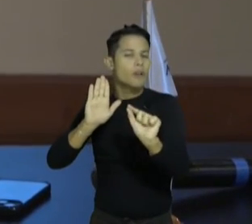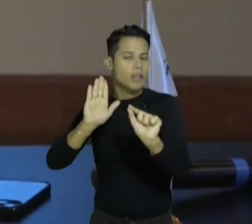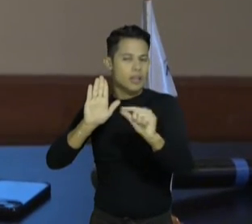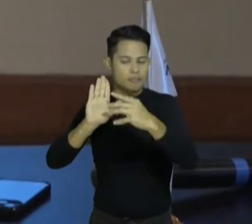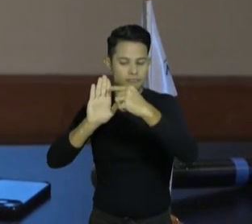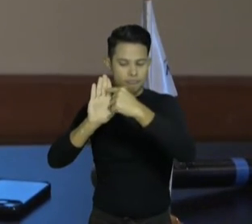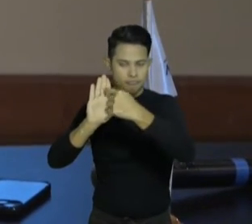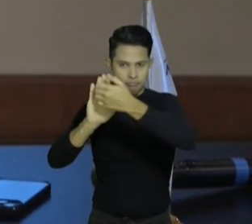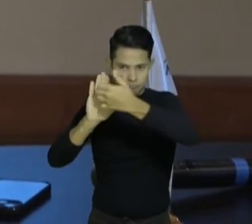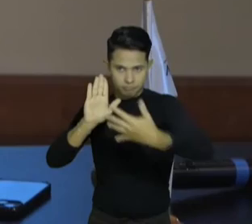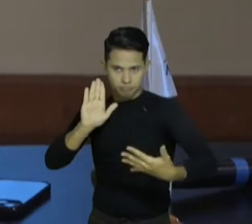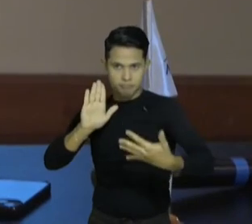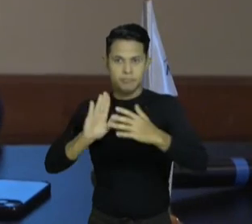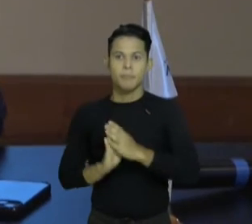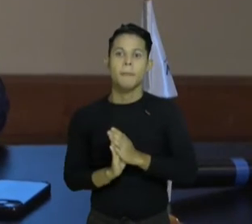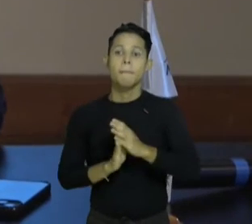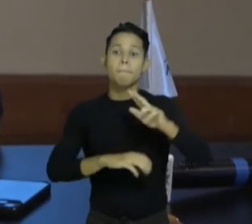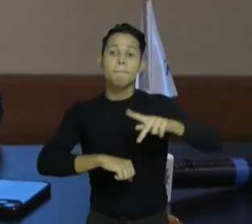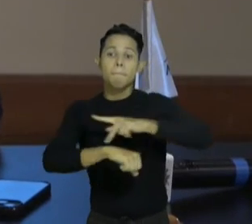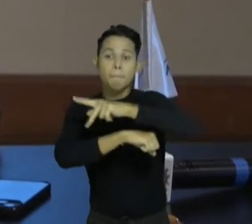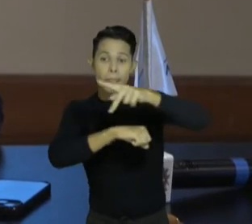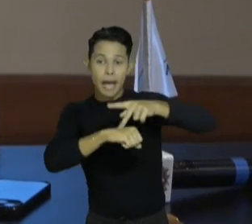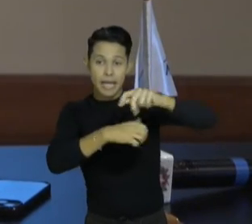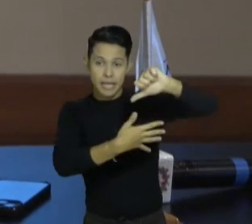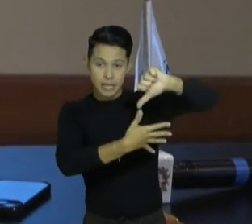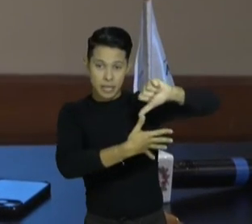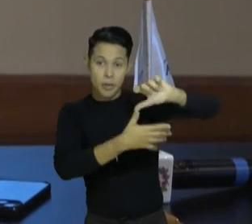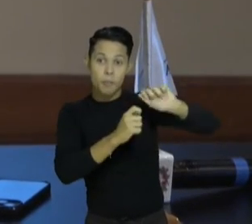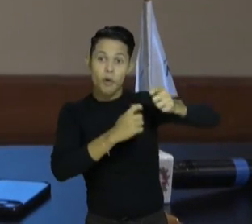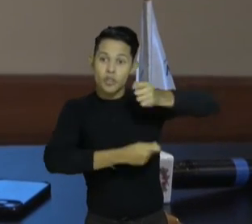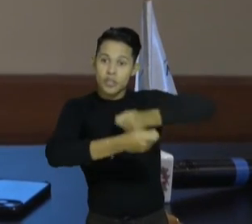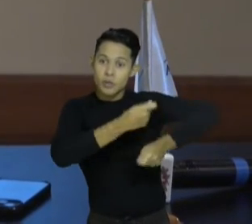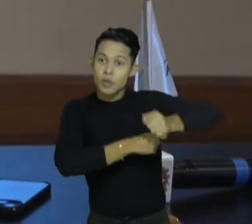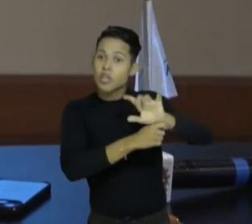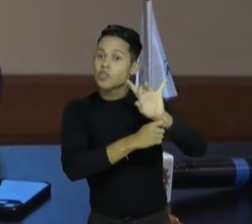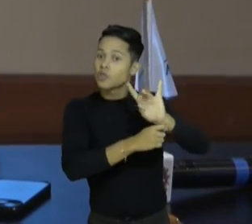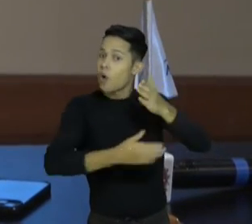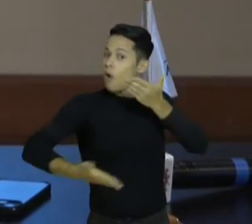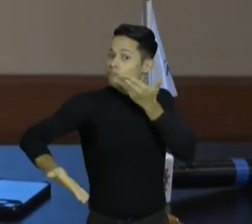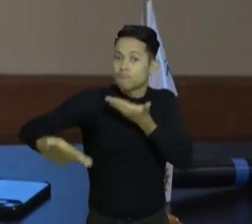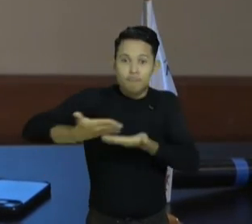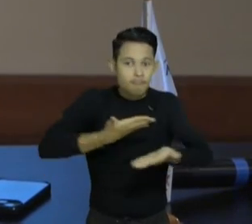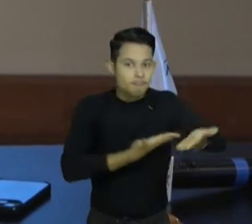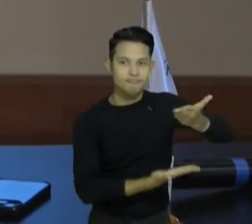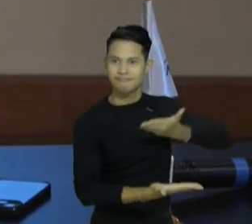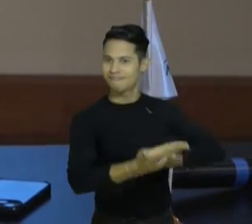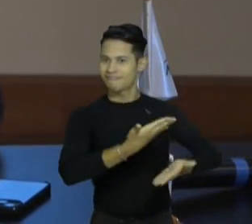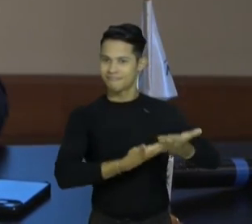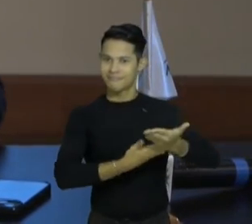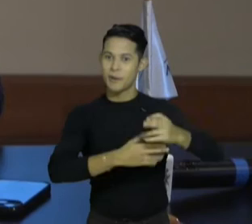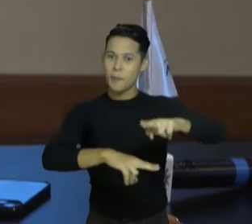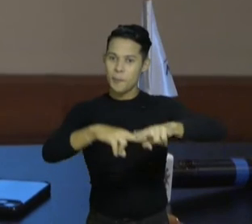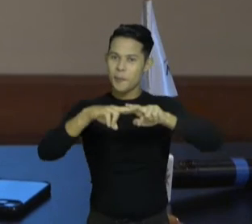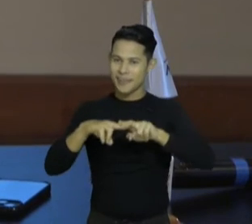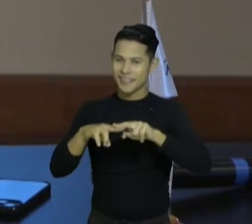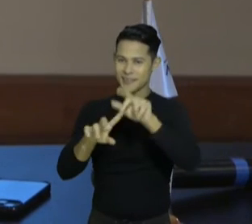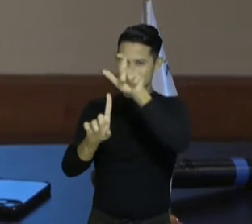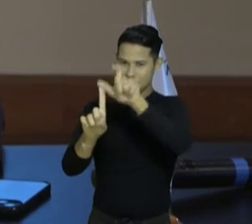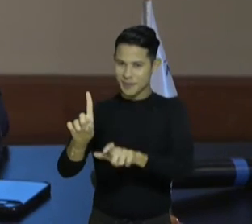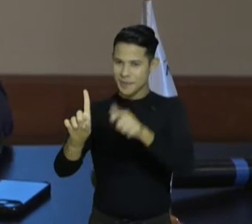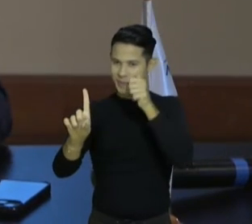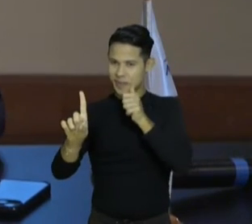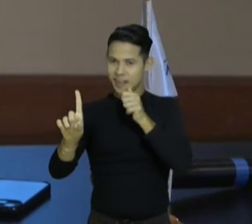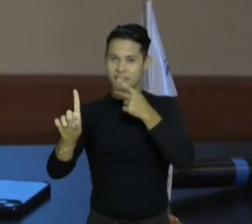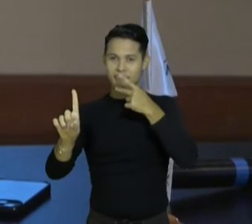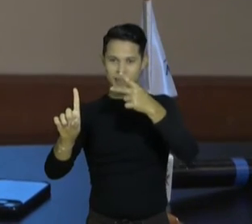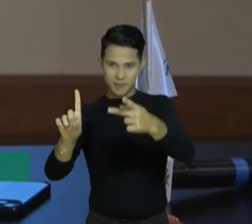Mercosul os países do Mercosul só podem negociar amente por isso que a Tatiana mencionou uma negociação entre mercul e